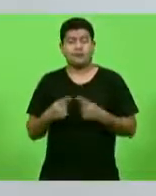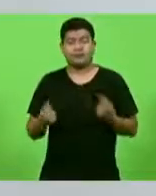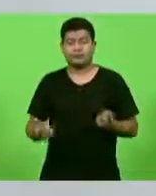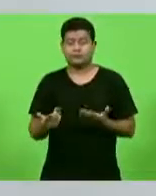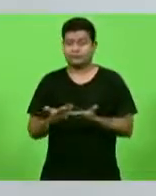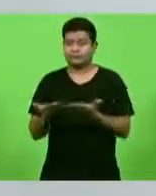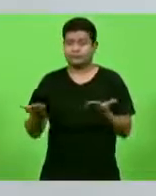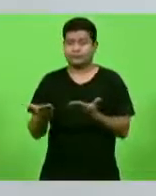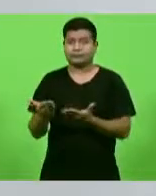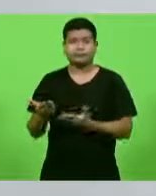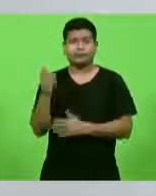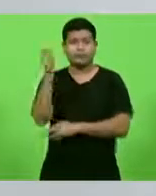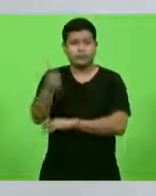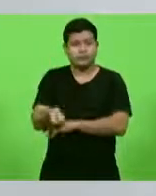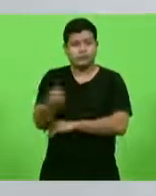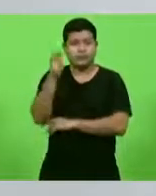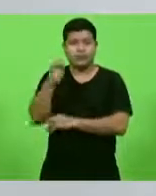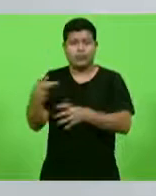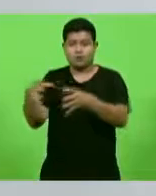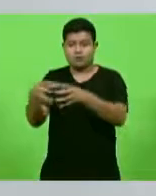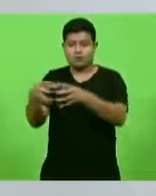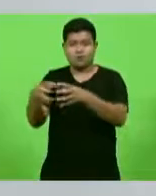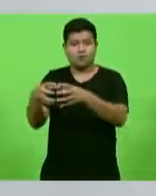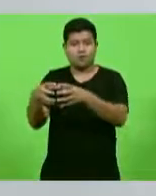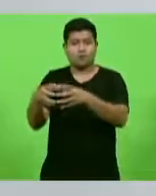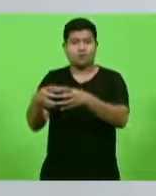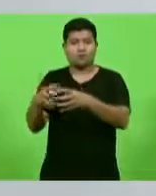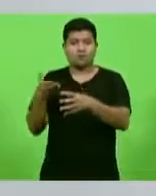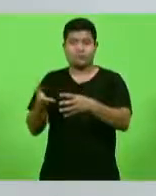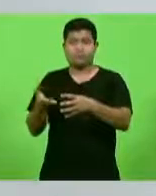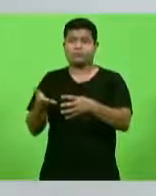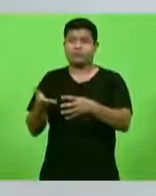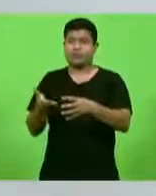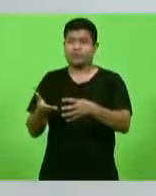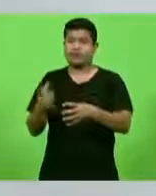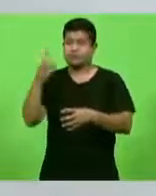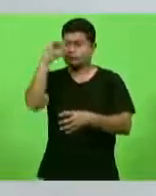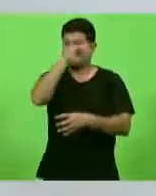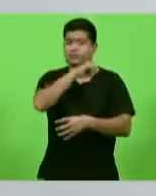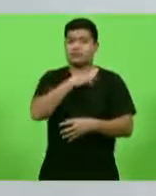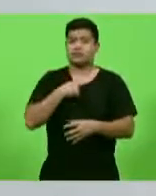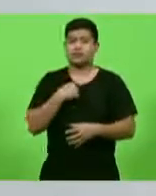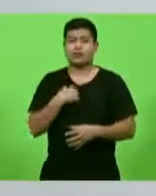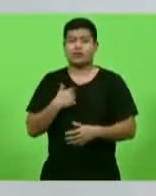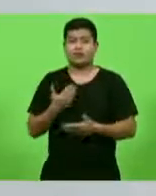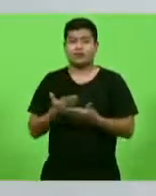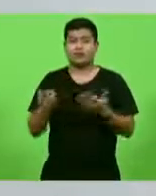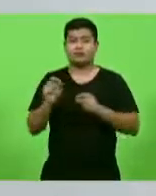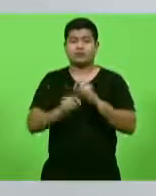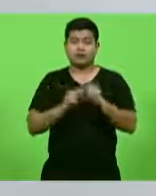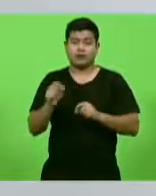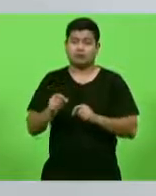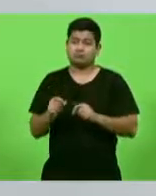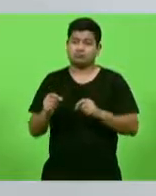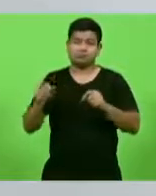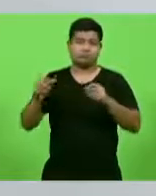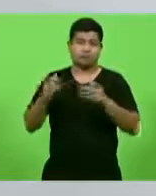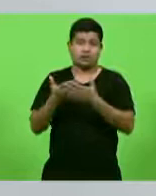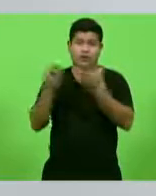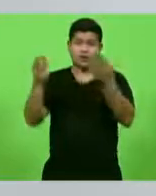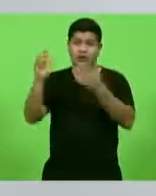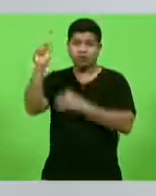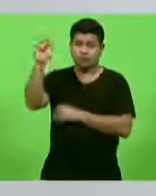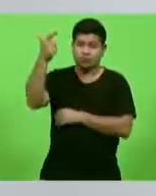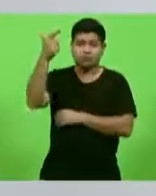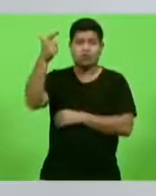pescadores artesanais, eles já dependem de muita coisa. Já depende das condições climáticas, já depende do